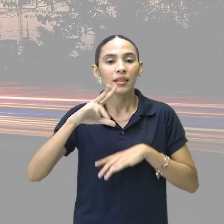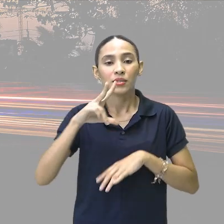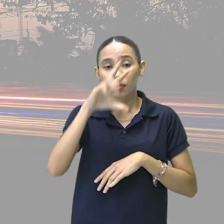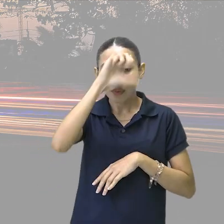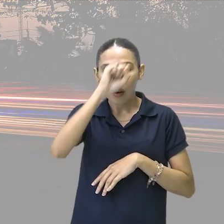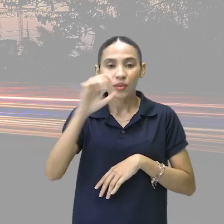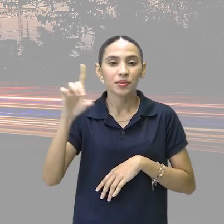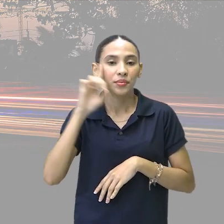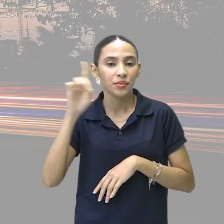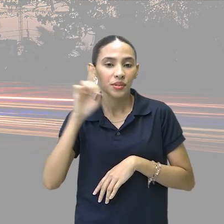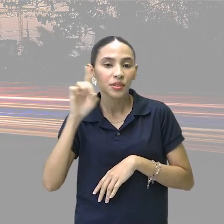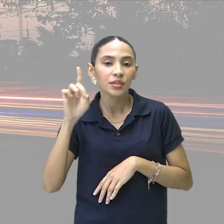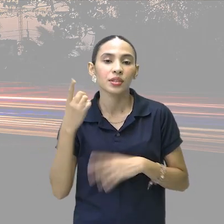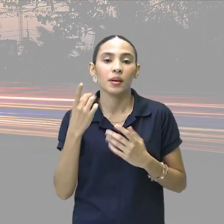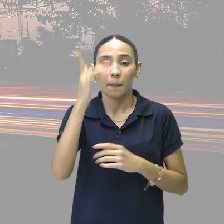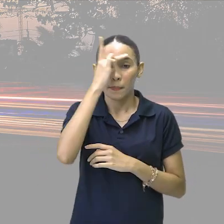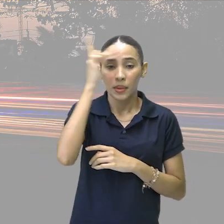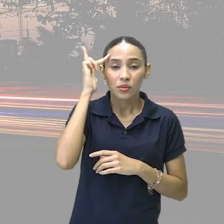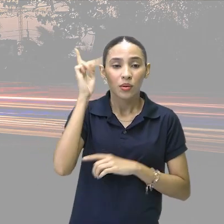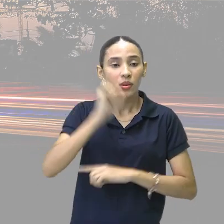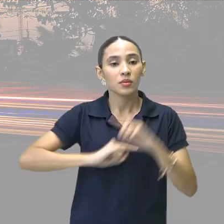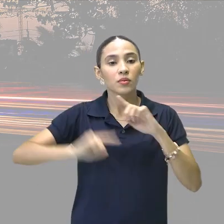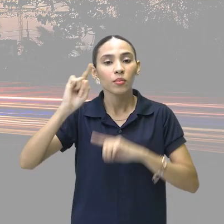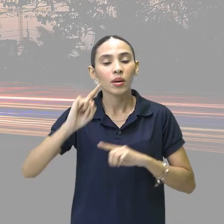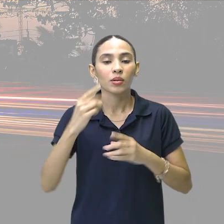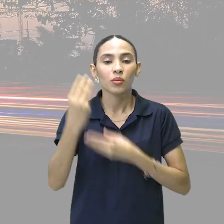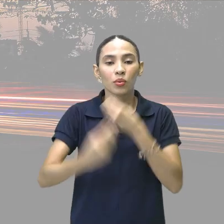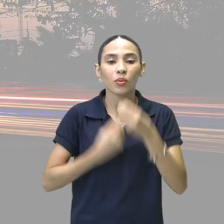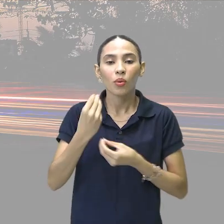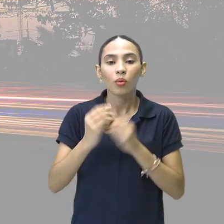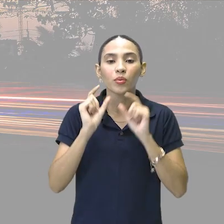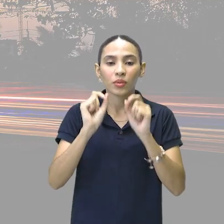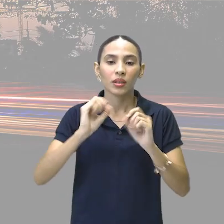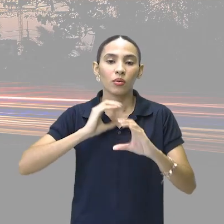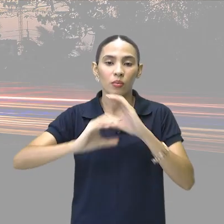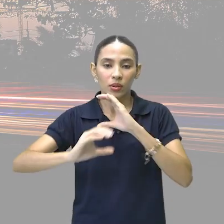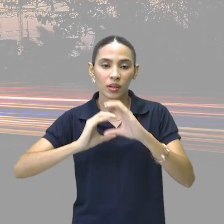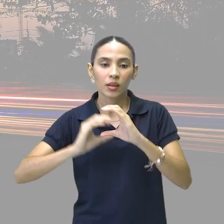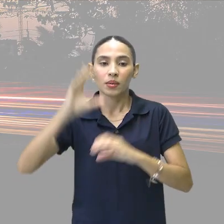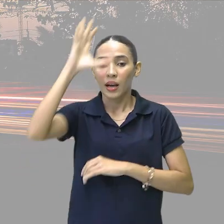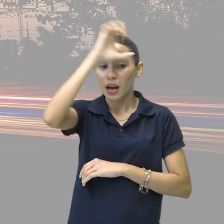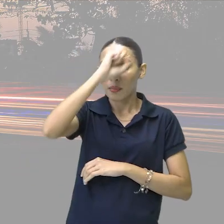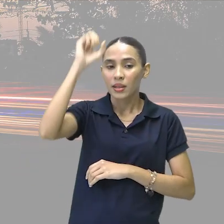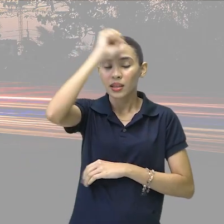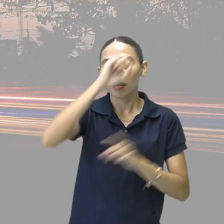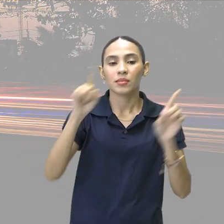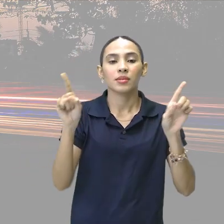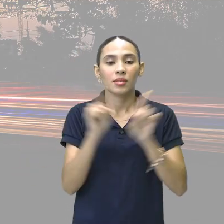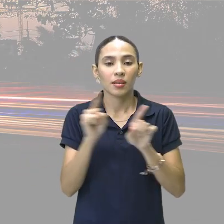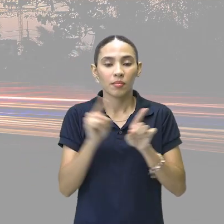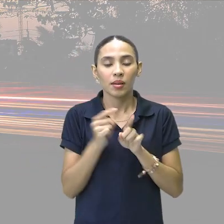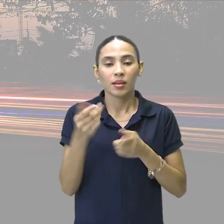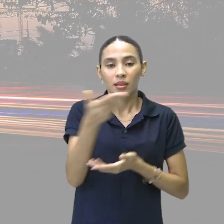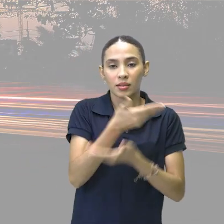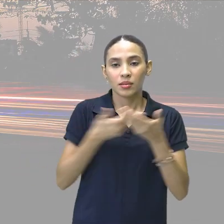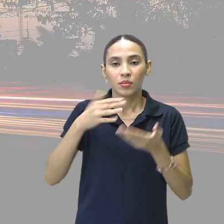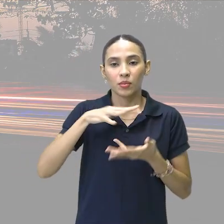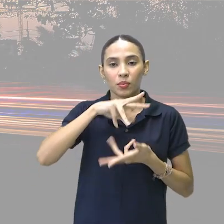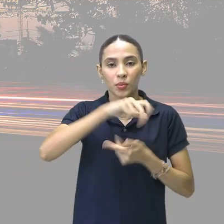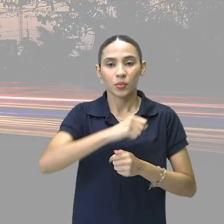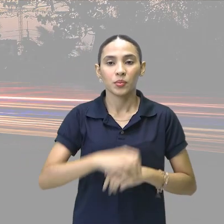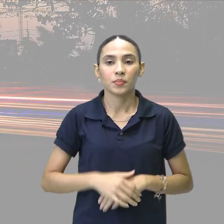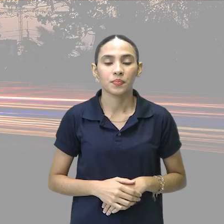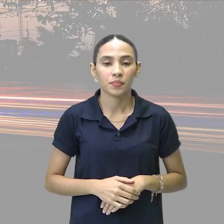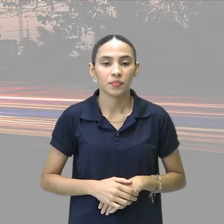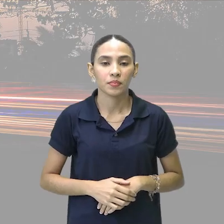presentes no cotidiano das pessoas, transformando a forma como nos comunicamos, aprendemos e interagimos com o